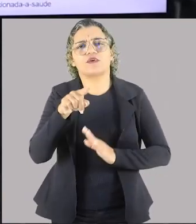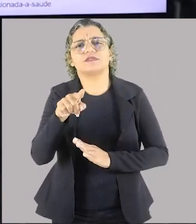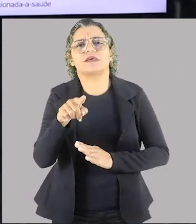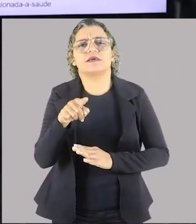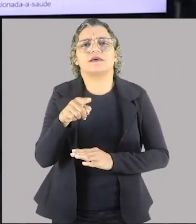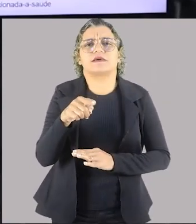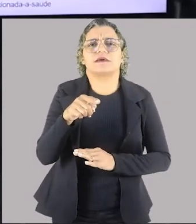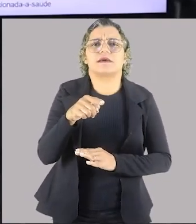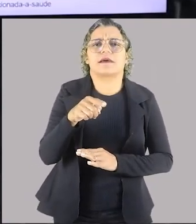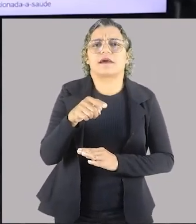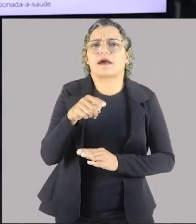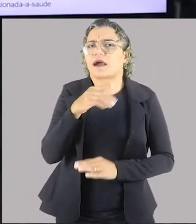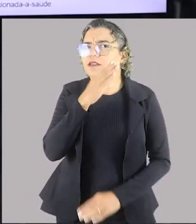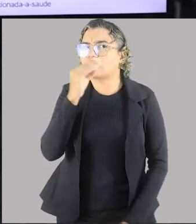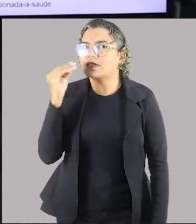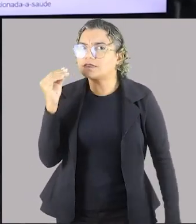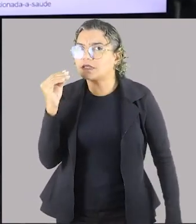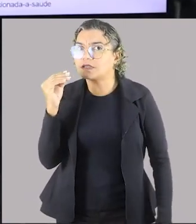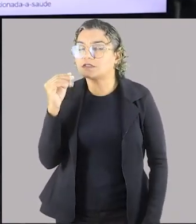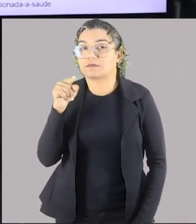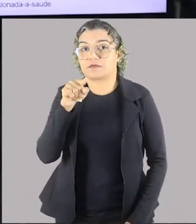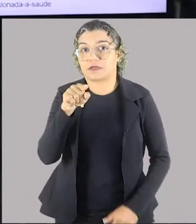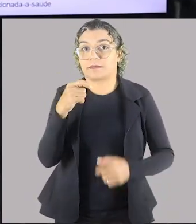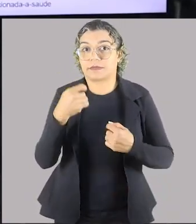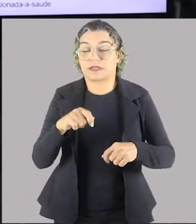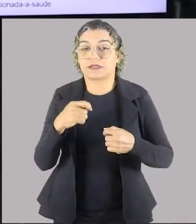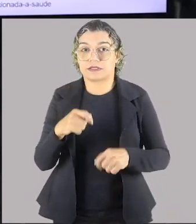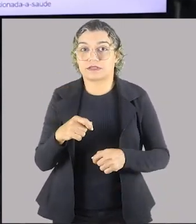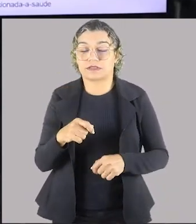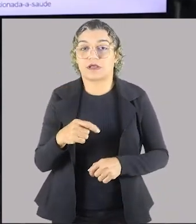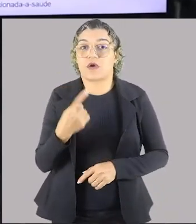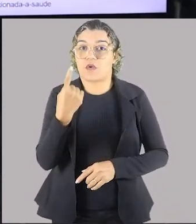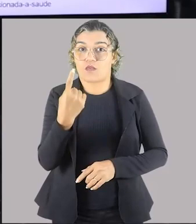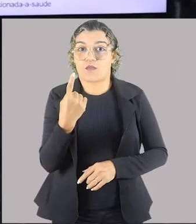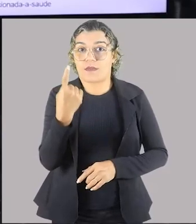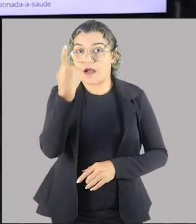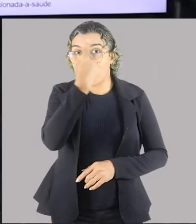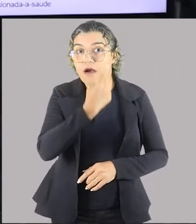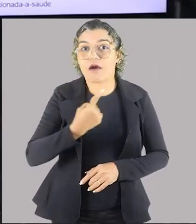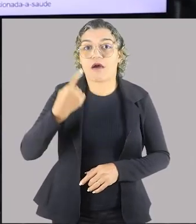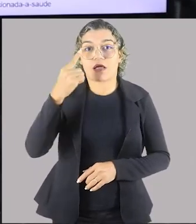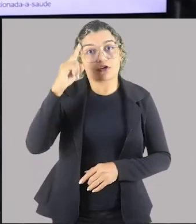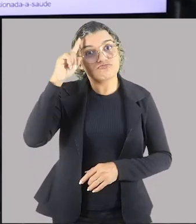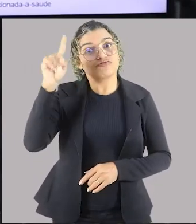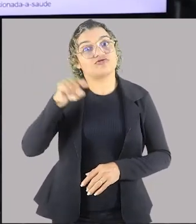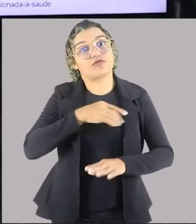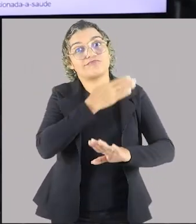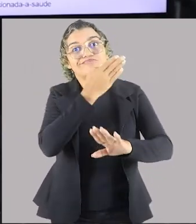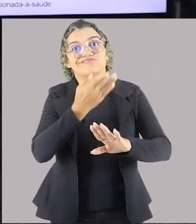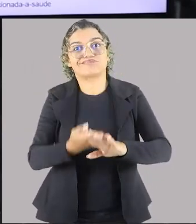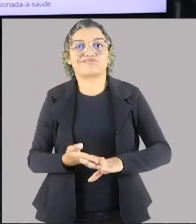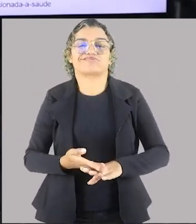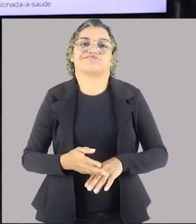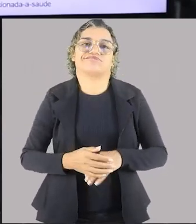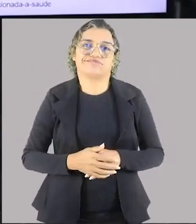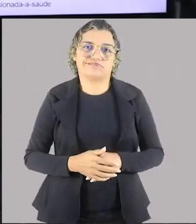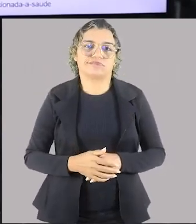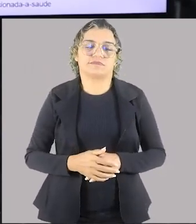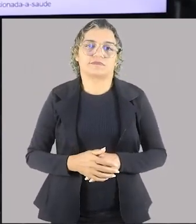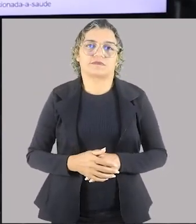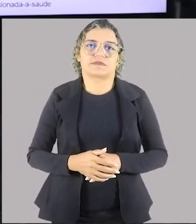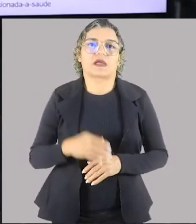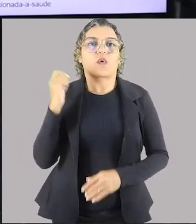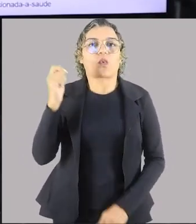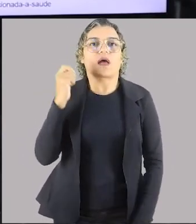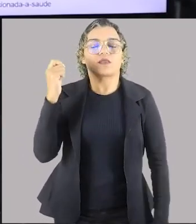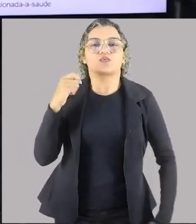adolescente, muda. Você que é adolescente tem que fazer 1 hora por dia. 1 hora por dia. O adulto tem que